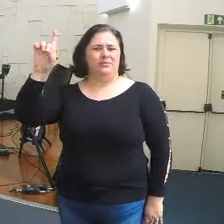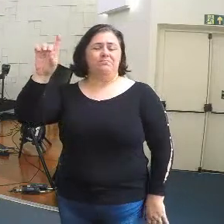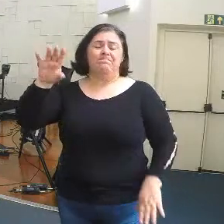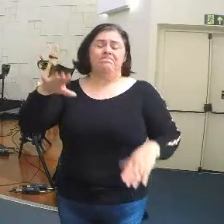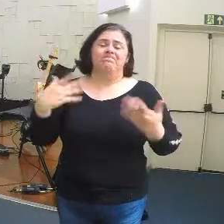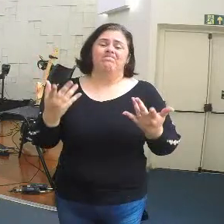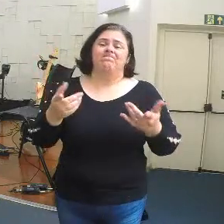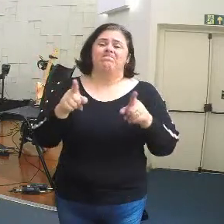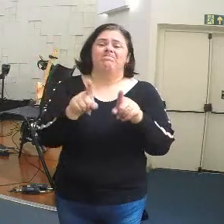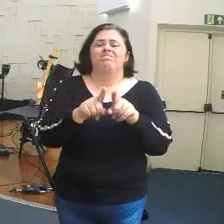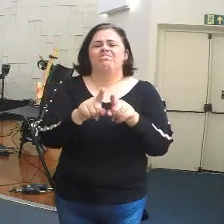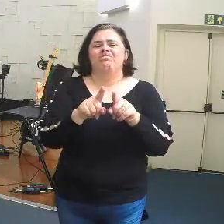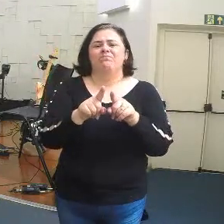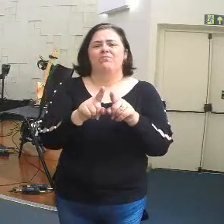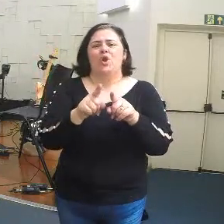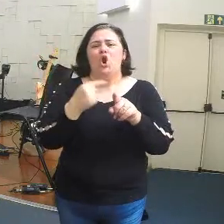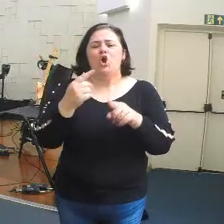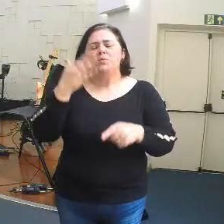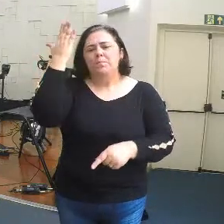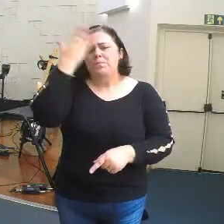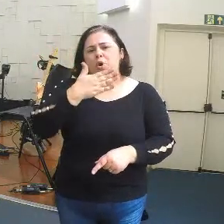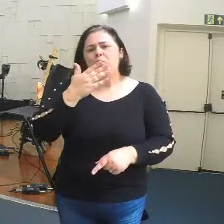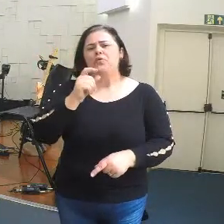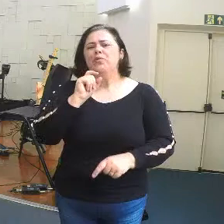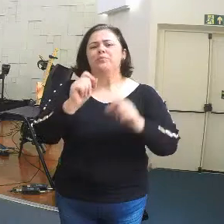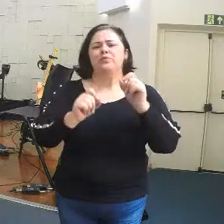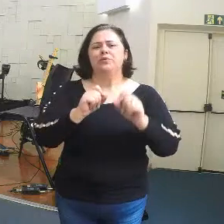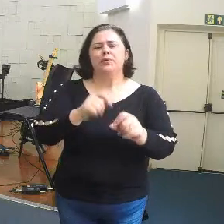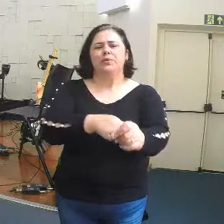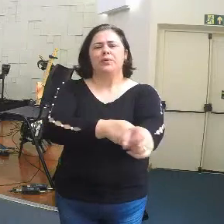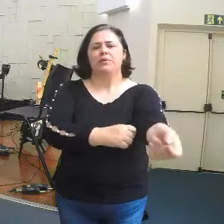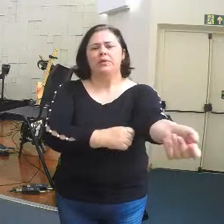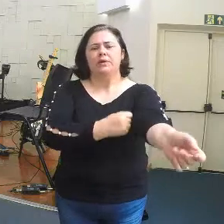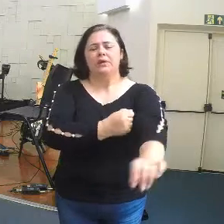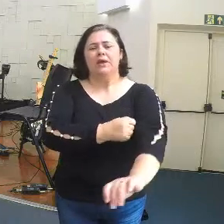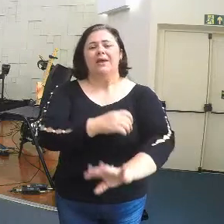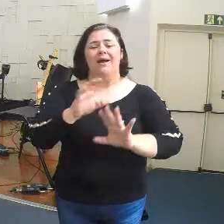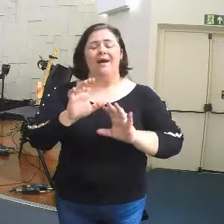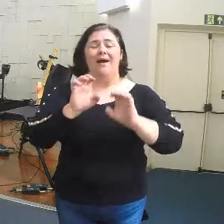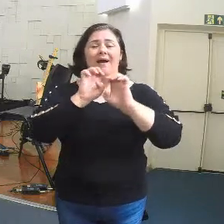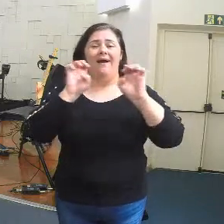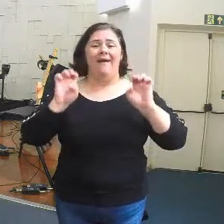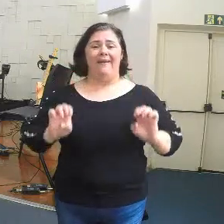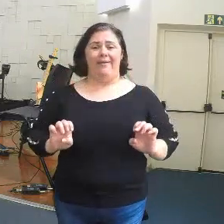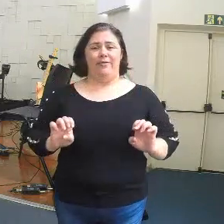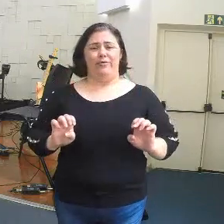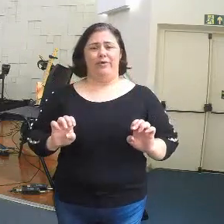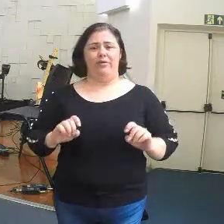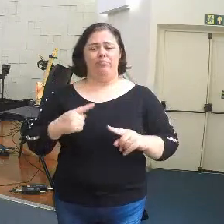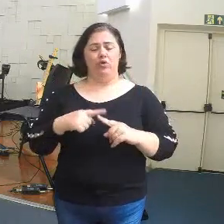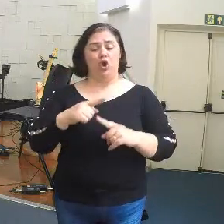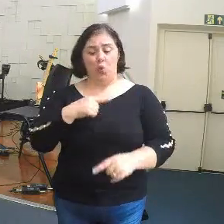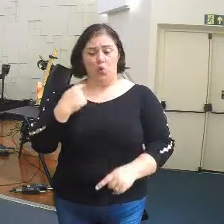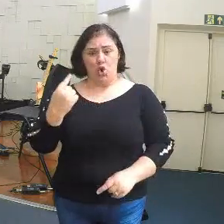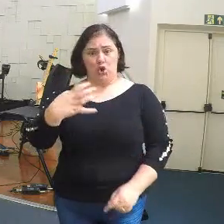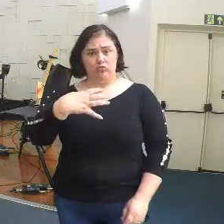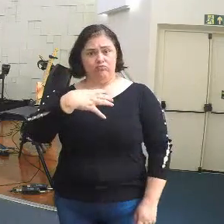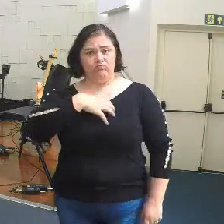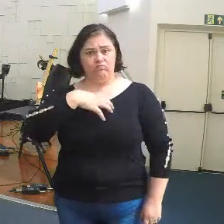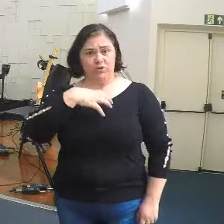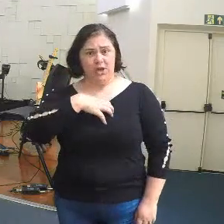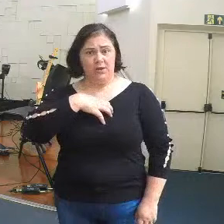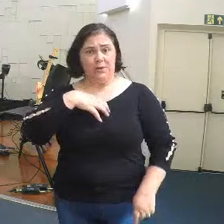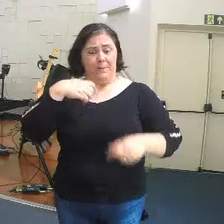mesmo tempo nós já estamos provando o argumento ético, porque o nosso procedimento é motivado pelo